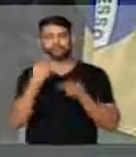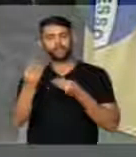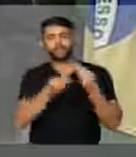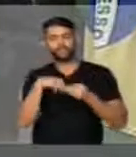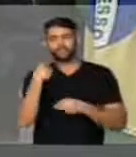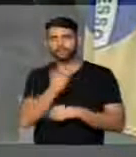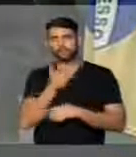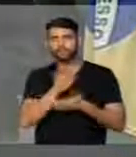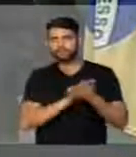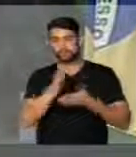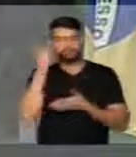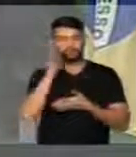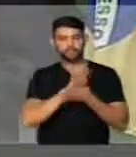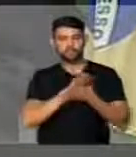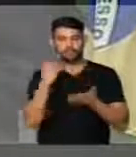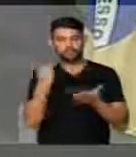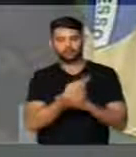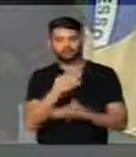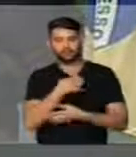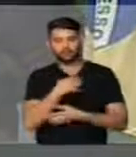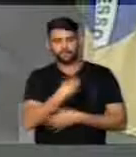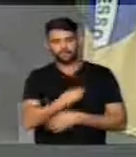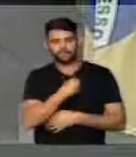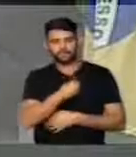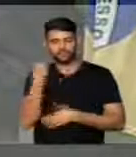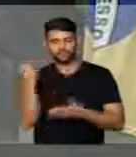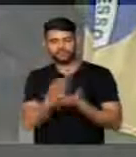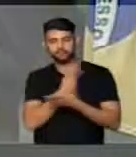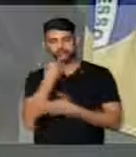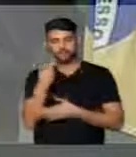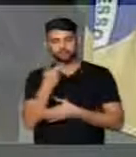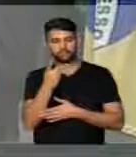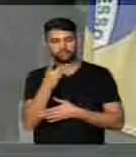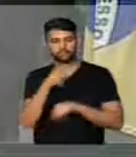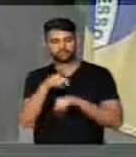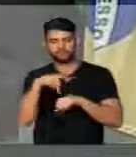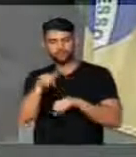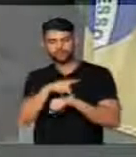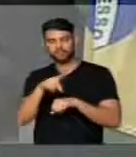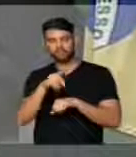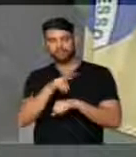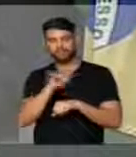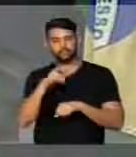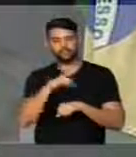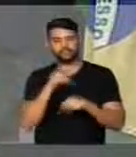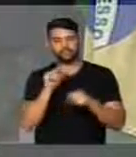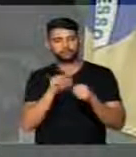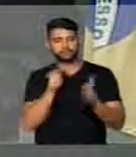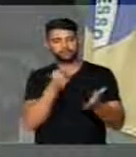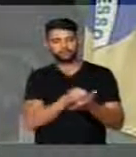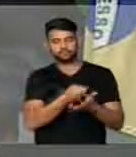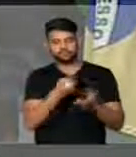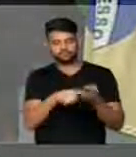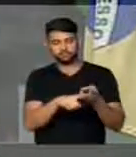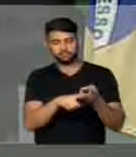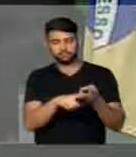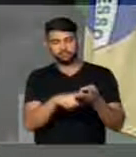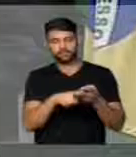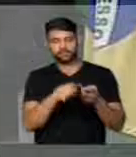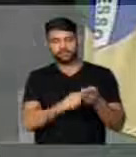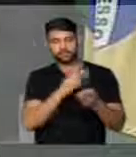se nós não soubéssemos os efeitos que isso causou nos lugares em que foi aplicado.